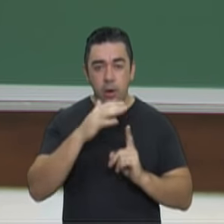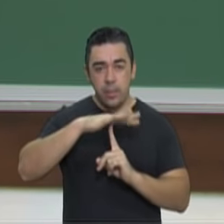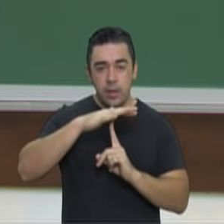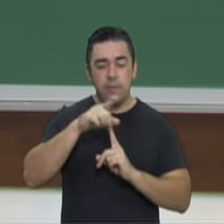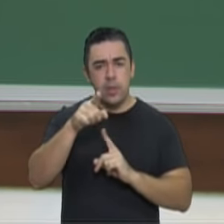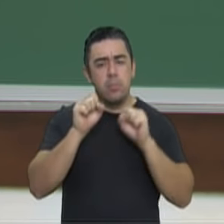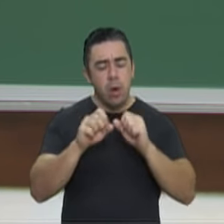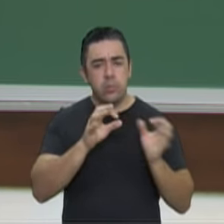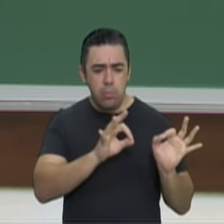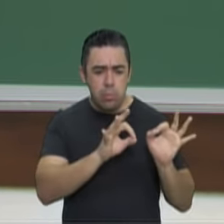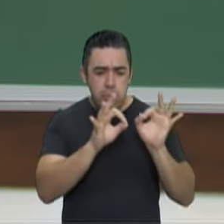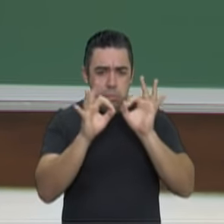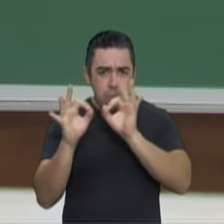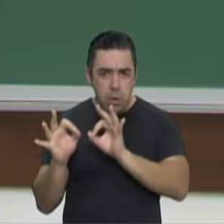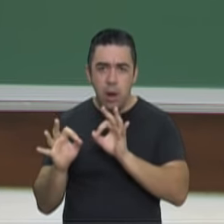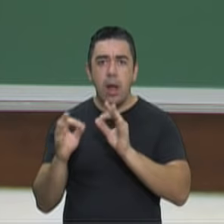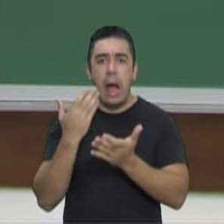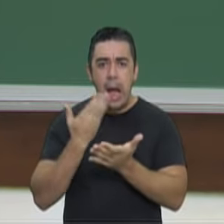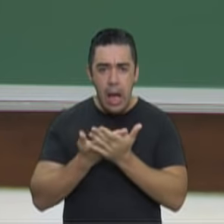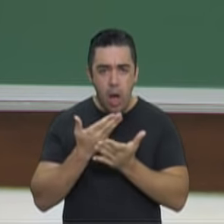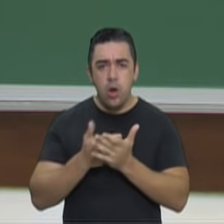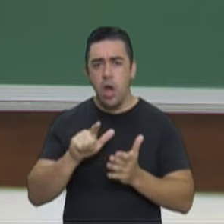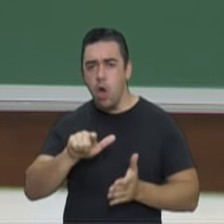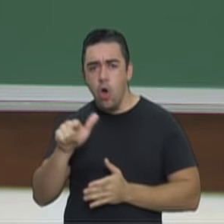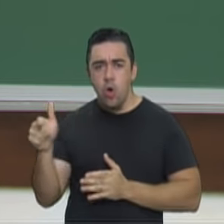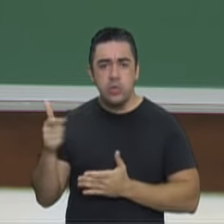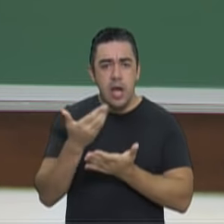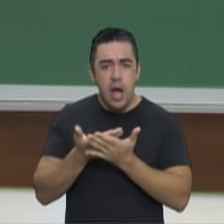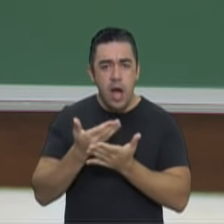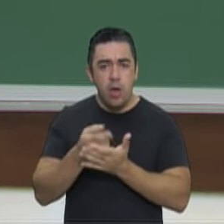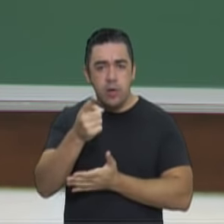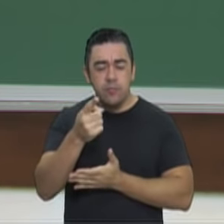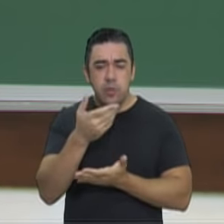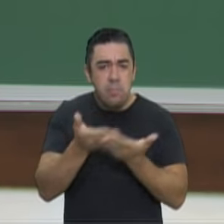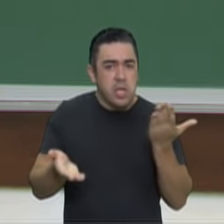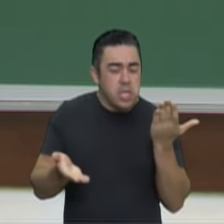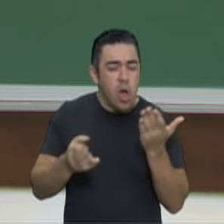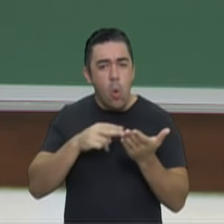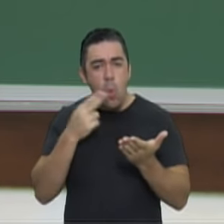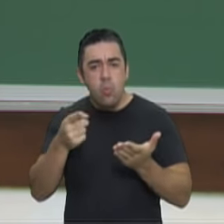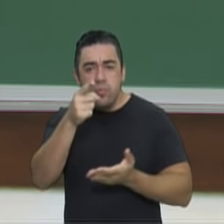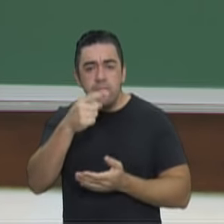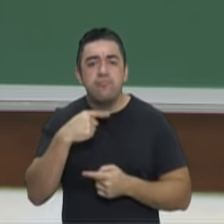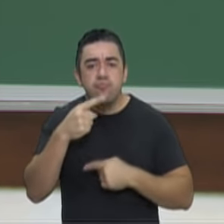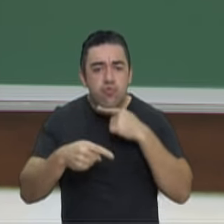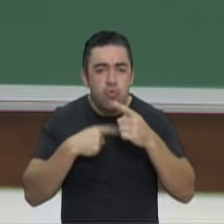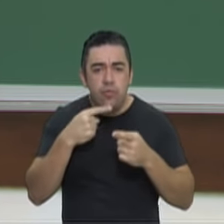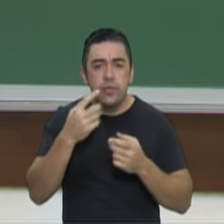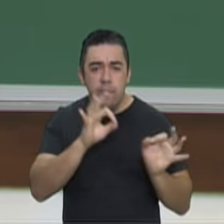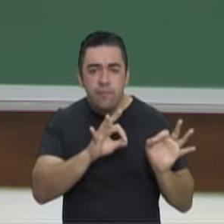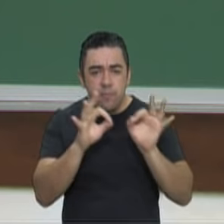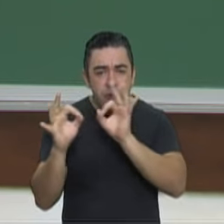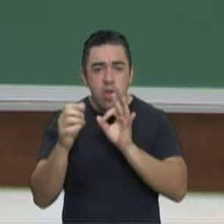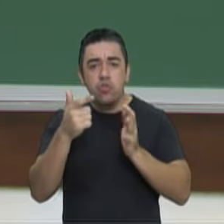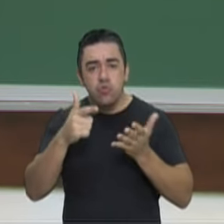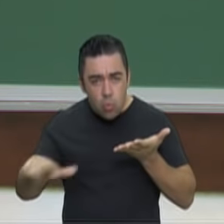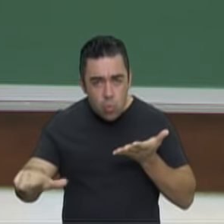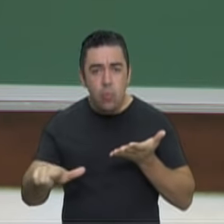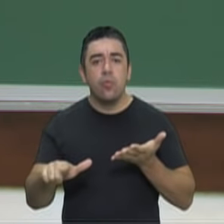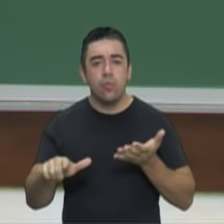poder assistir a essa e todas as outras aulas que já foram produzidas, vai poder tirar suas dúvidas, revendo todo o material